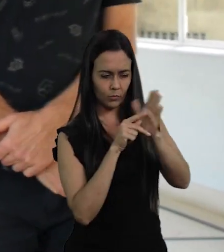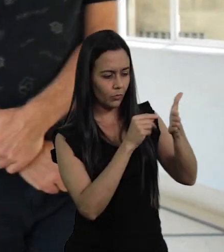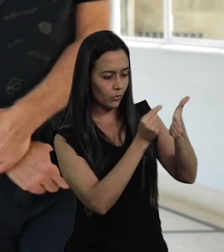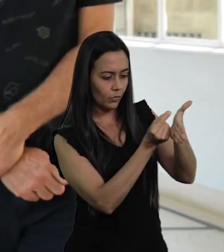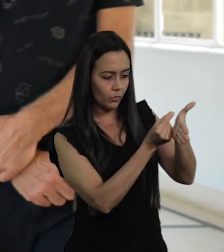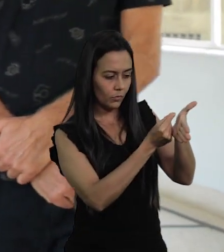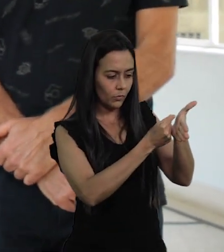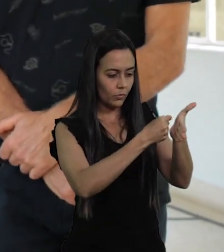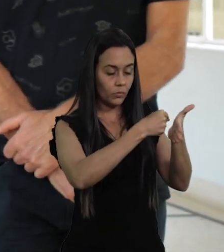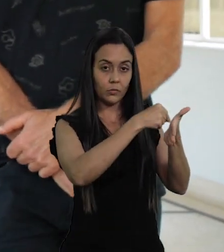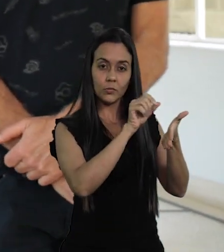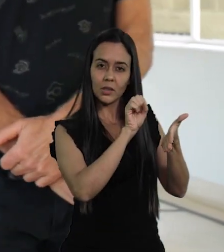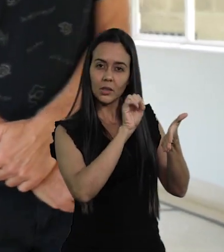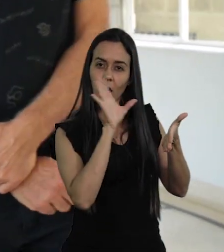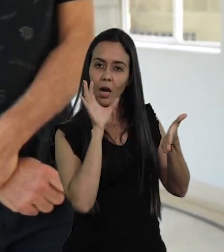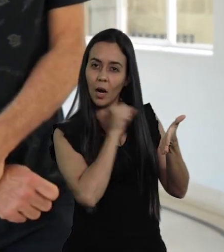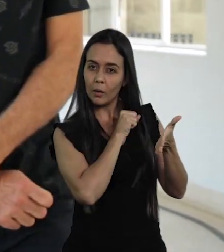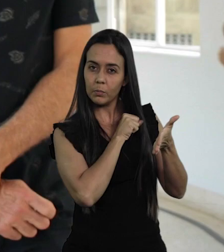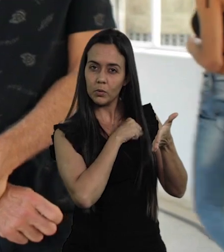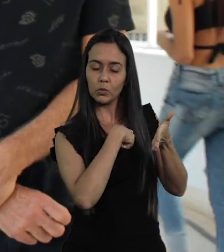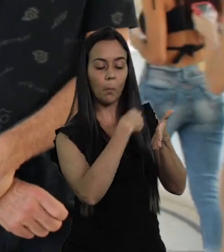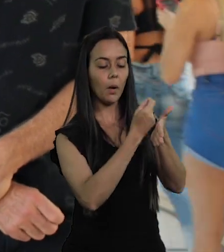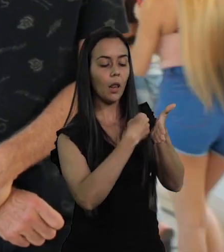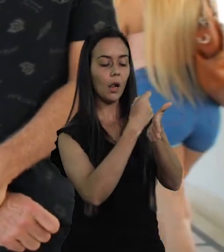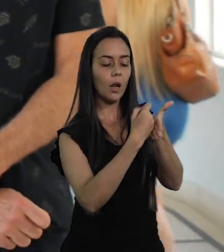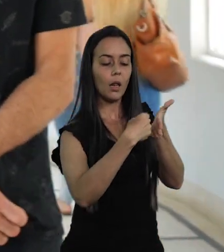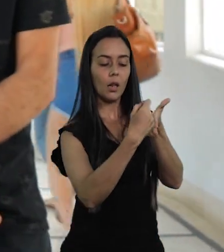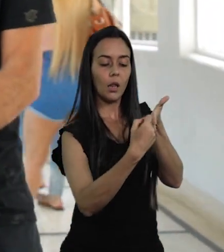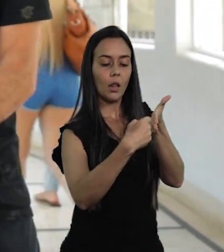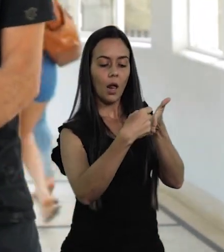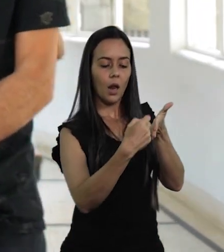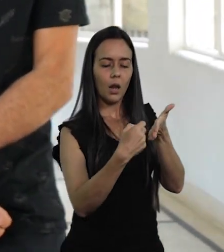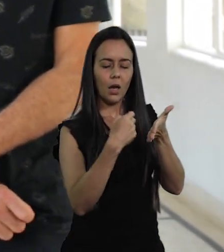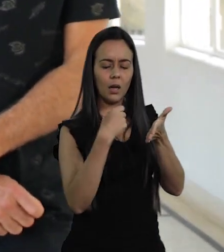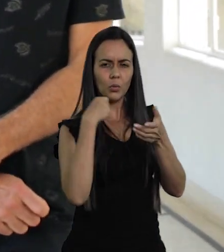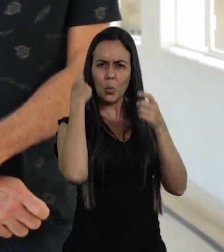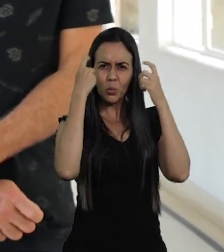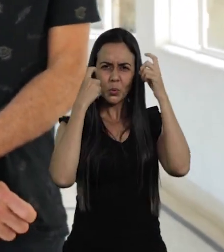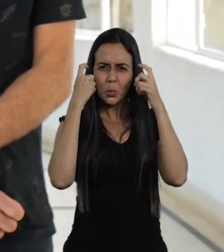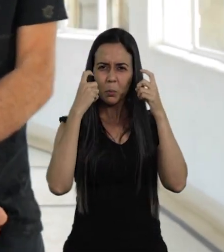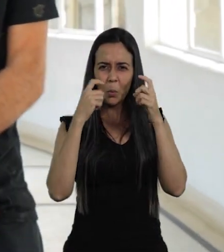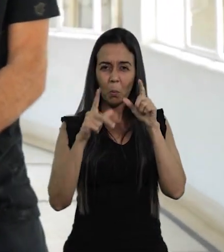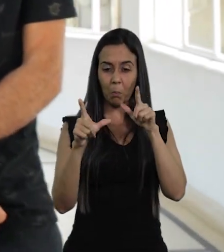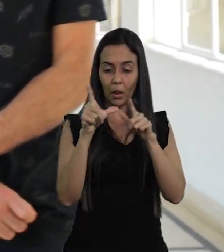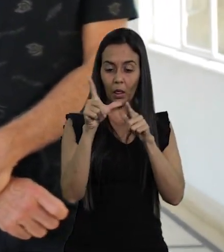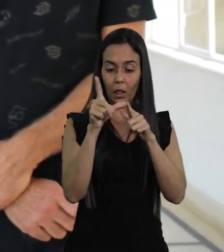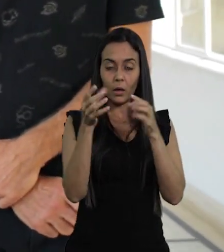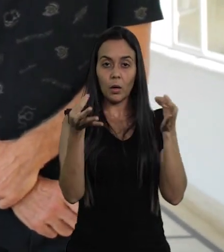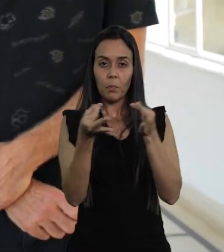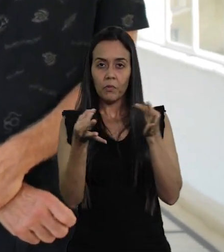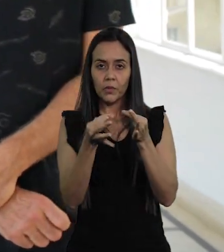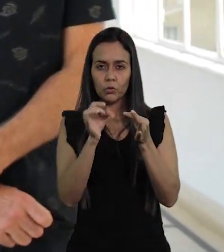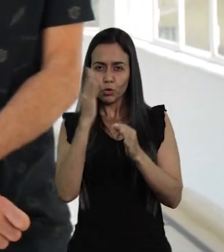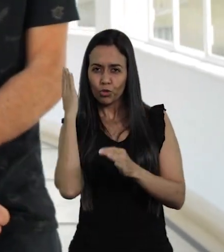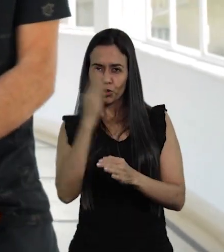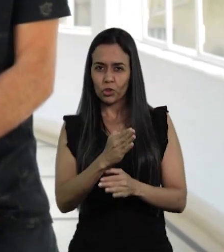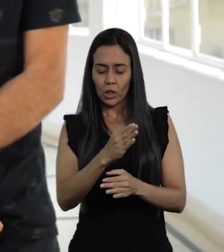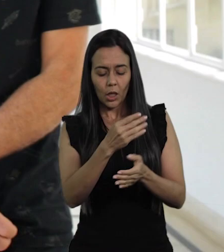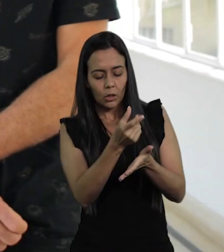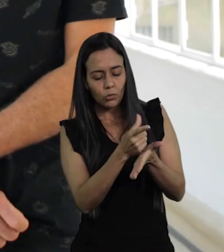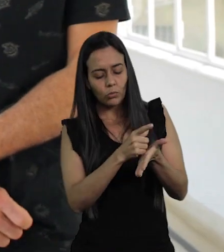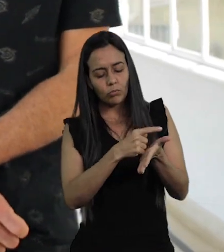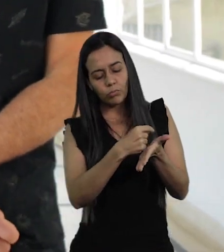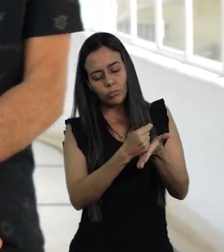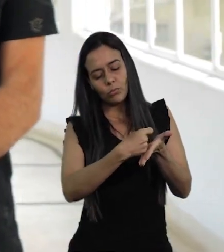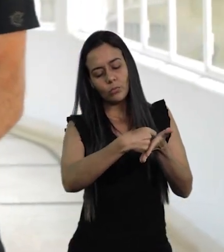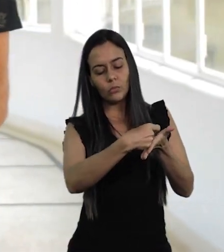mais veloz e com esse descompromisso da estrutura, né, eles vão, do jeito que eu gosto de